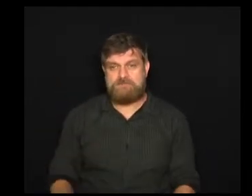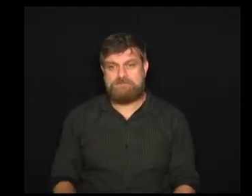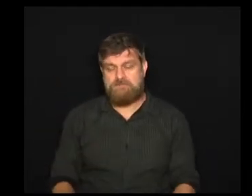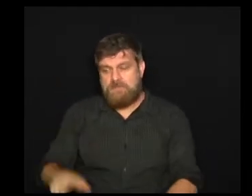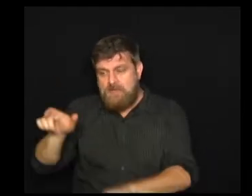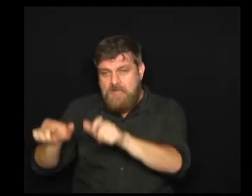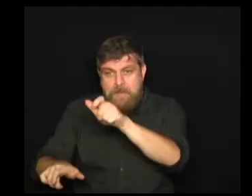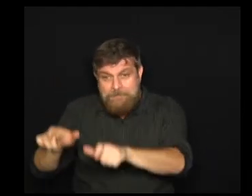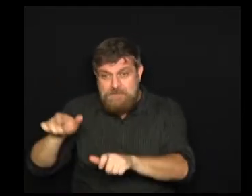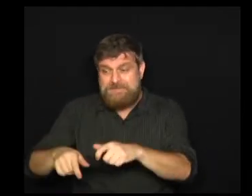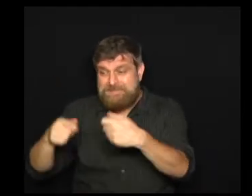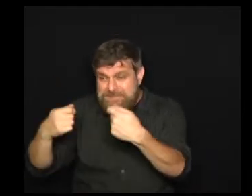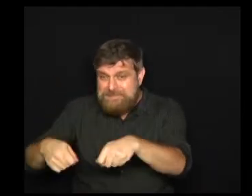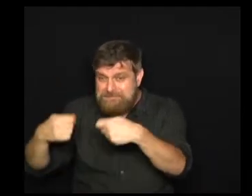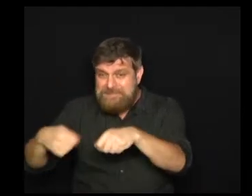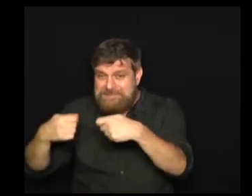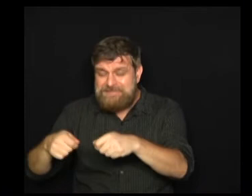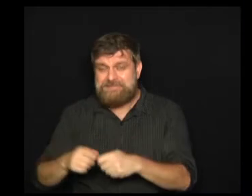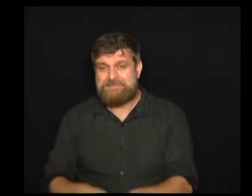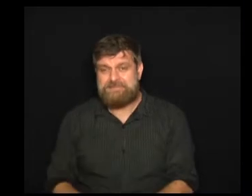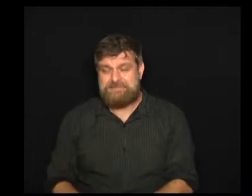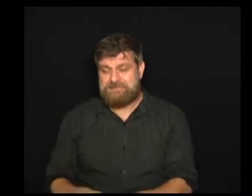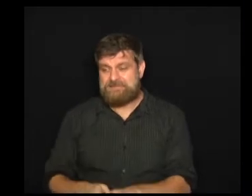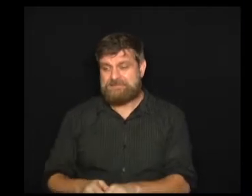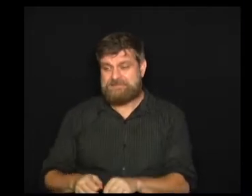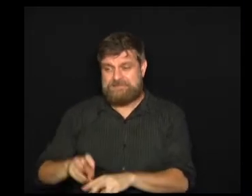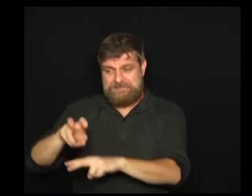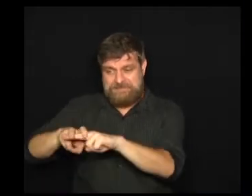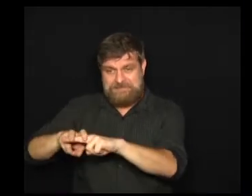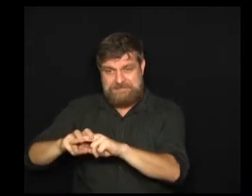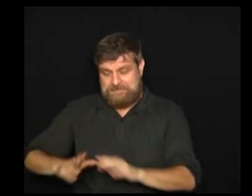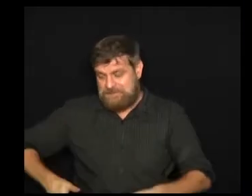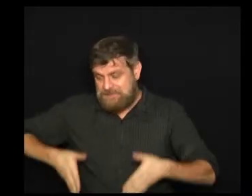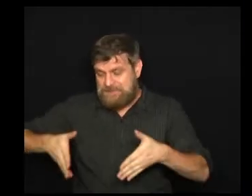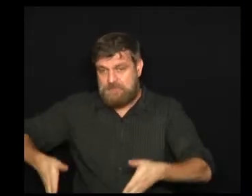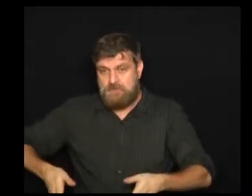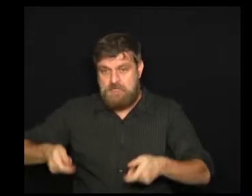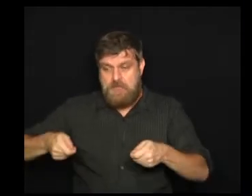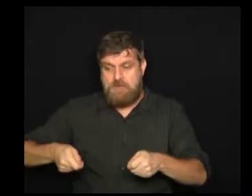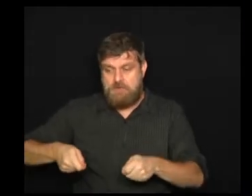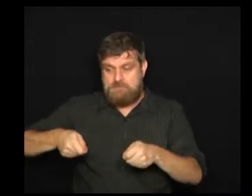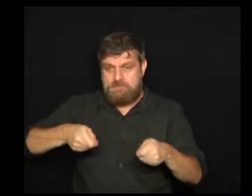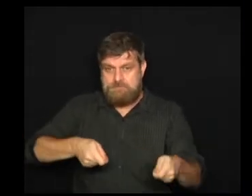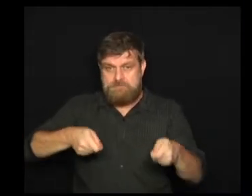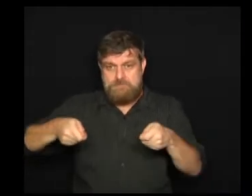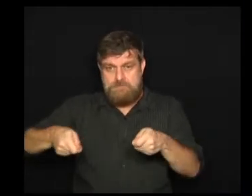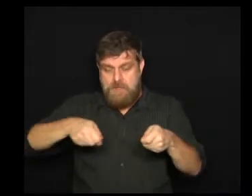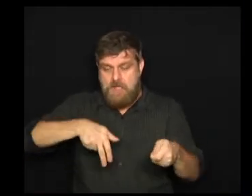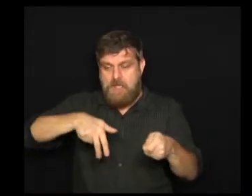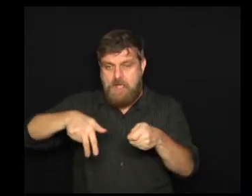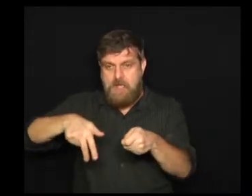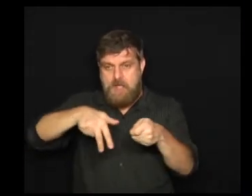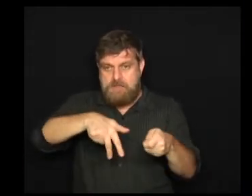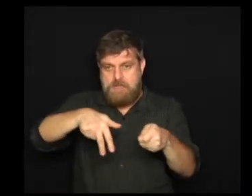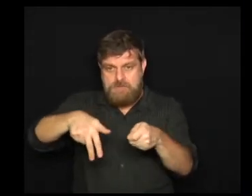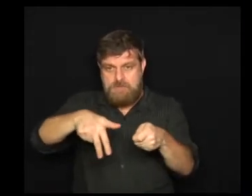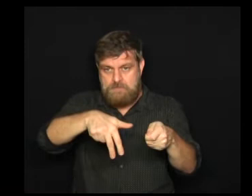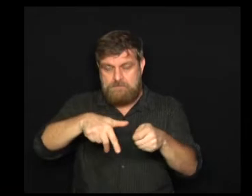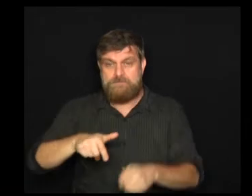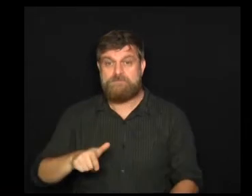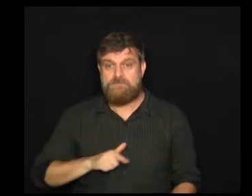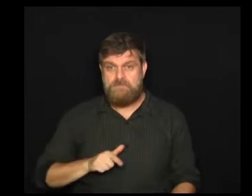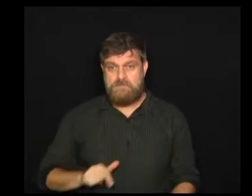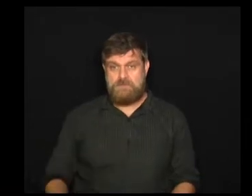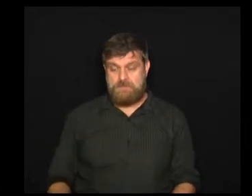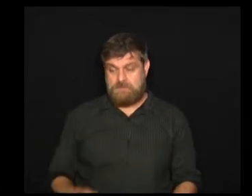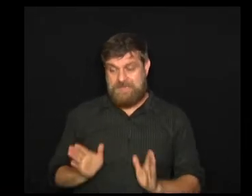das pessoas que têm a condição de cadeira de roda ou andador. O Pai Serviço atende esse público.